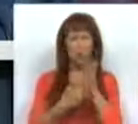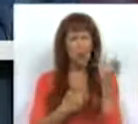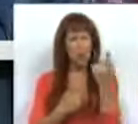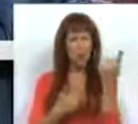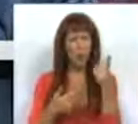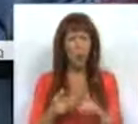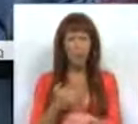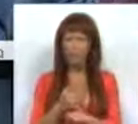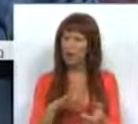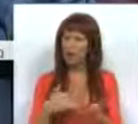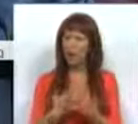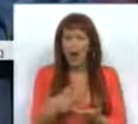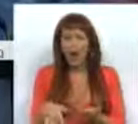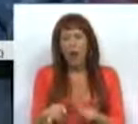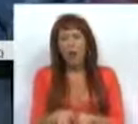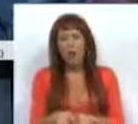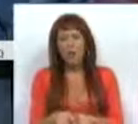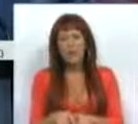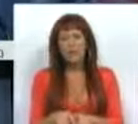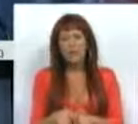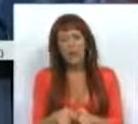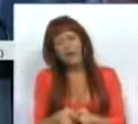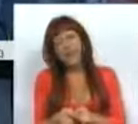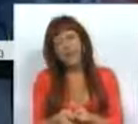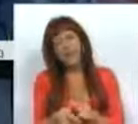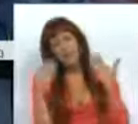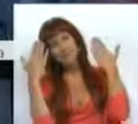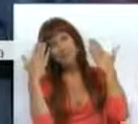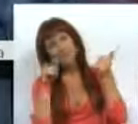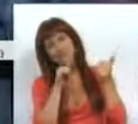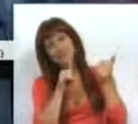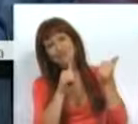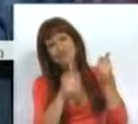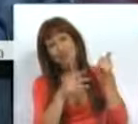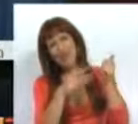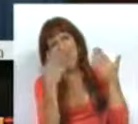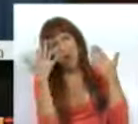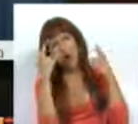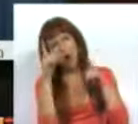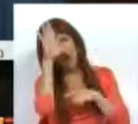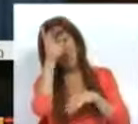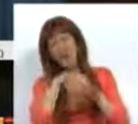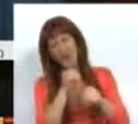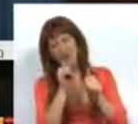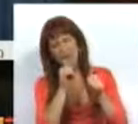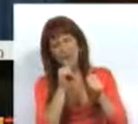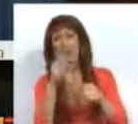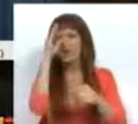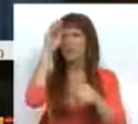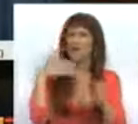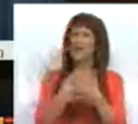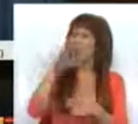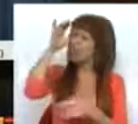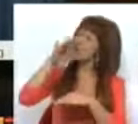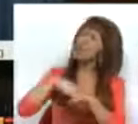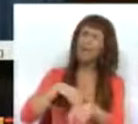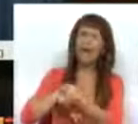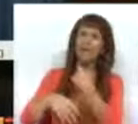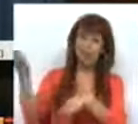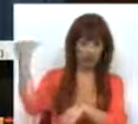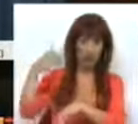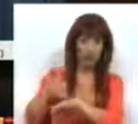resolução, no fundo, para de alguma forma, subliminarmente, felicitar o Governo por aquilo que já fez e vem recomendar que o Governo faça